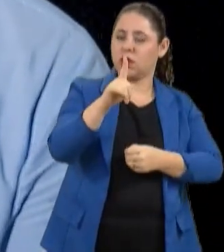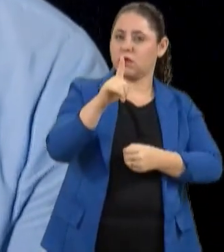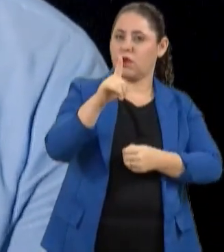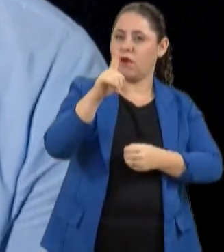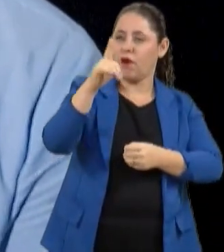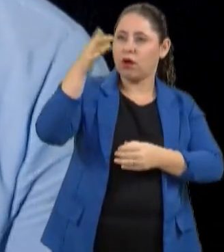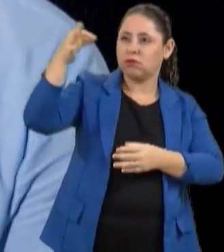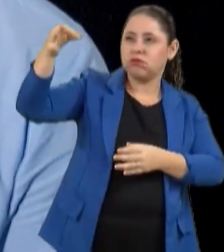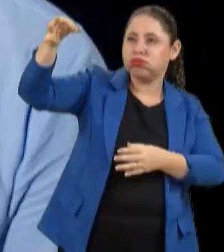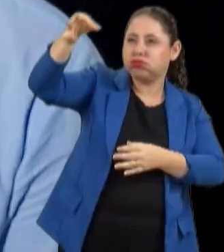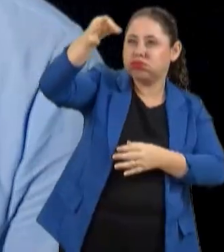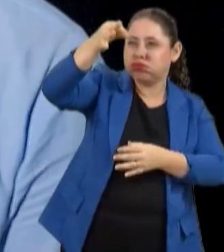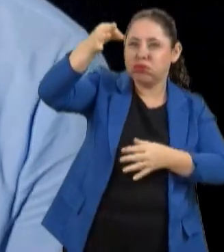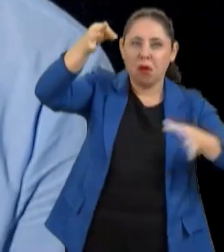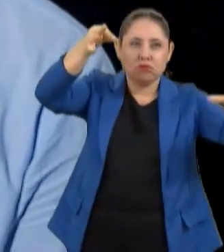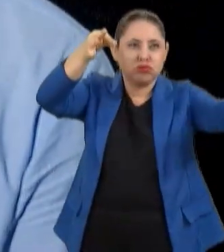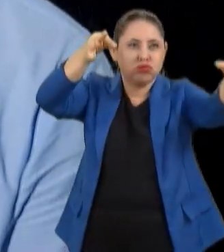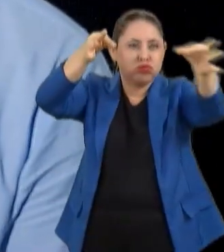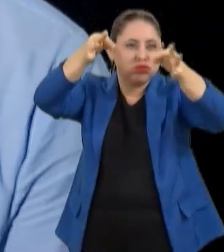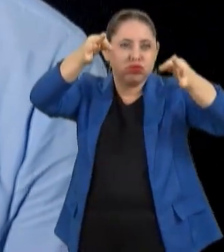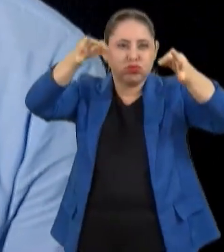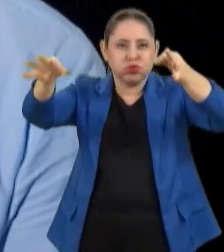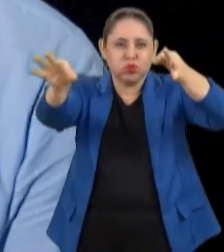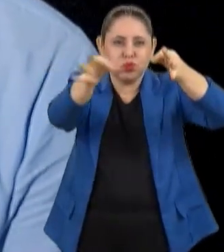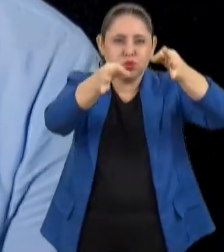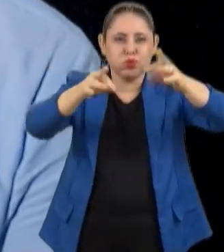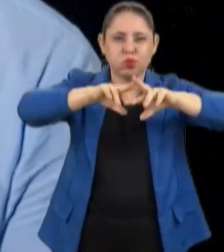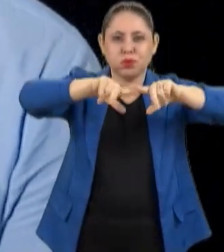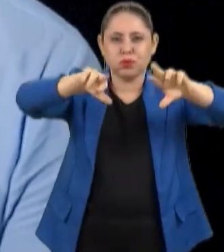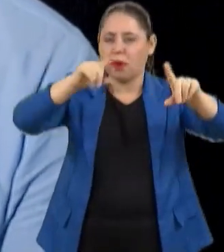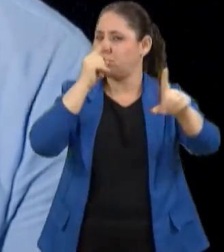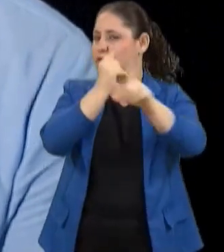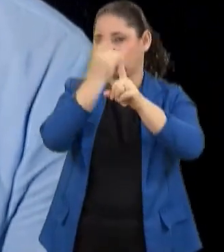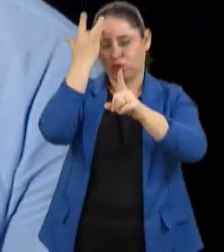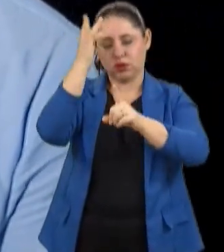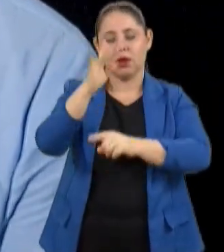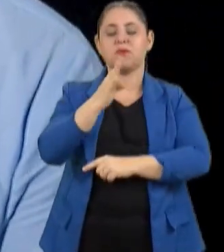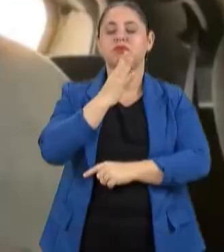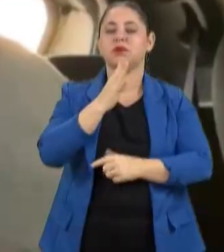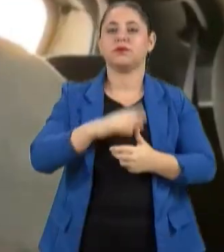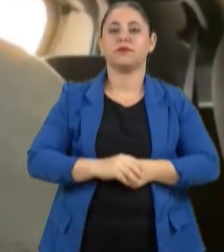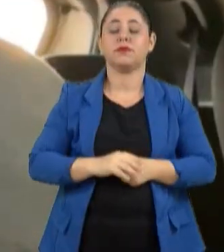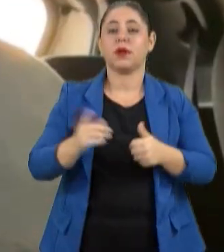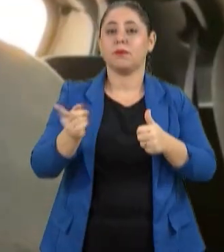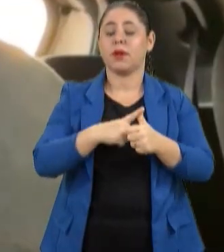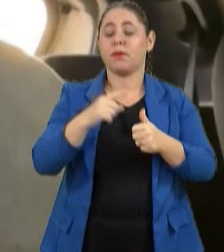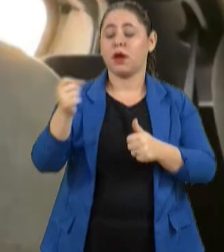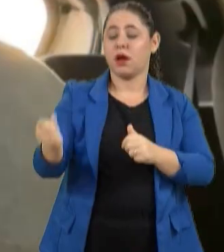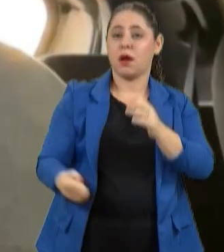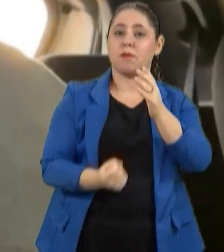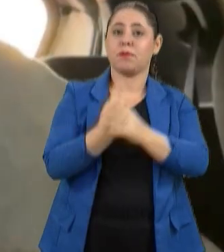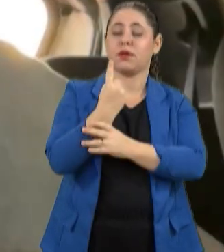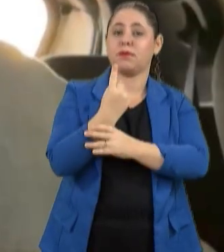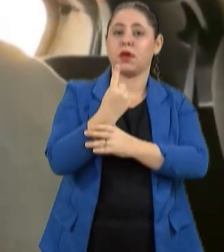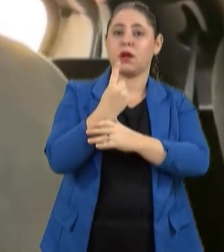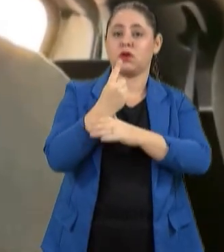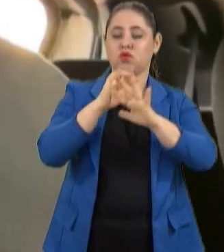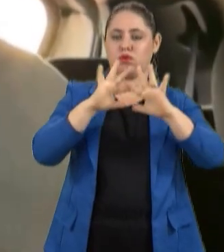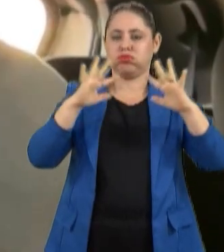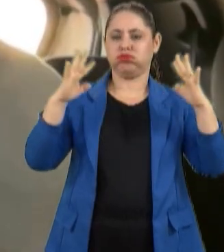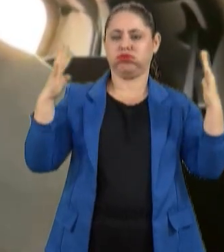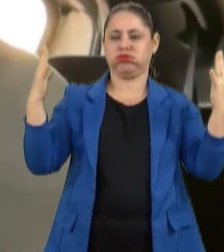Campo Grande foi visitada por uma variedade de objetos voadores não identificados. Primeiro ele apareceu em